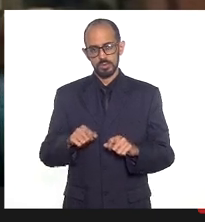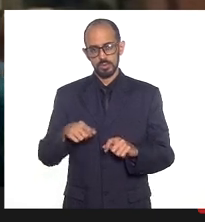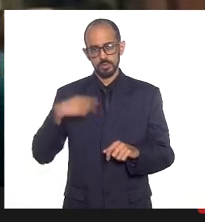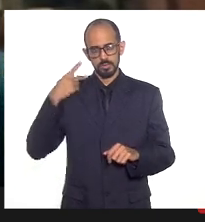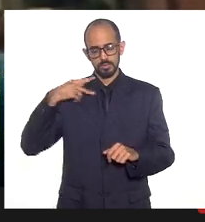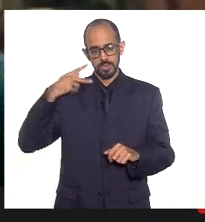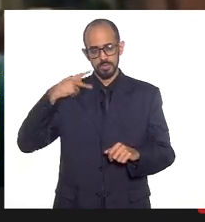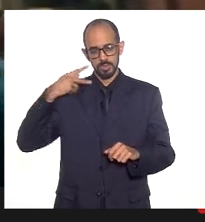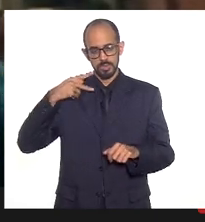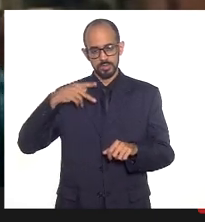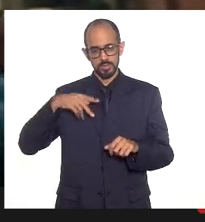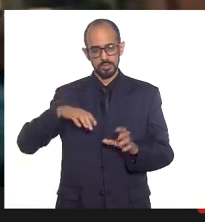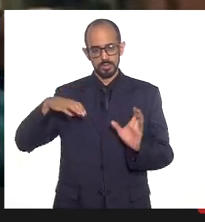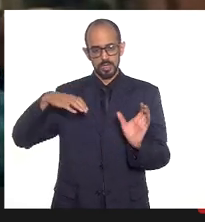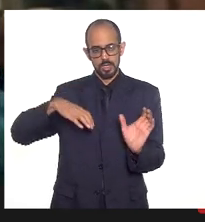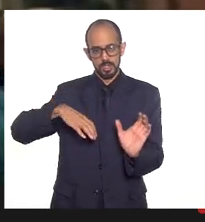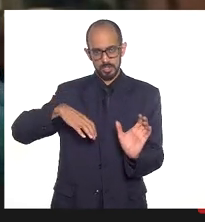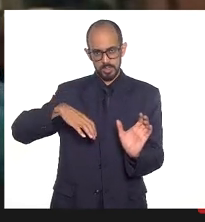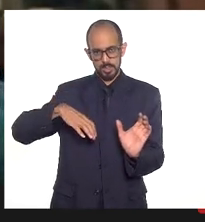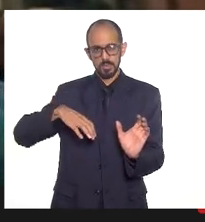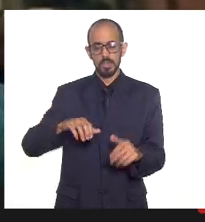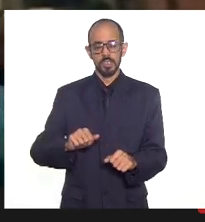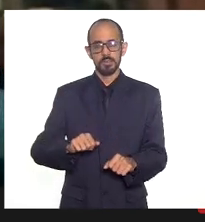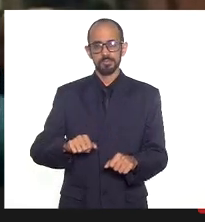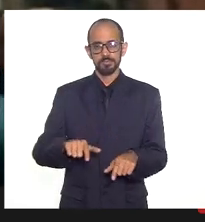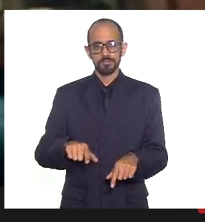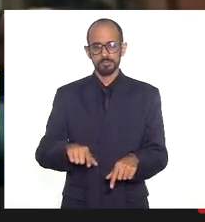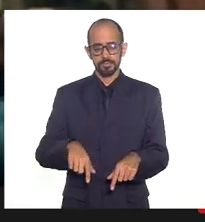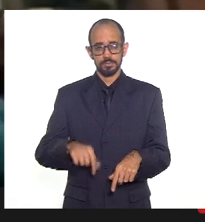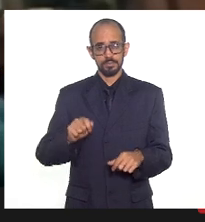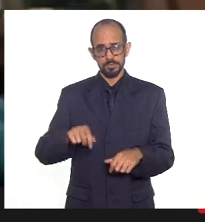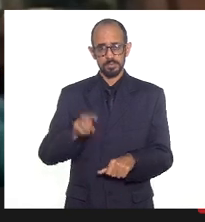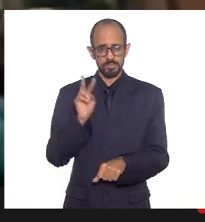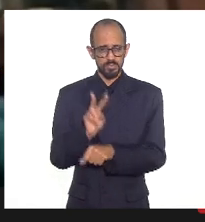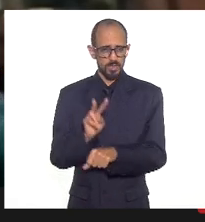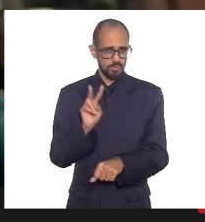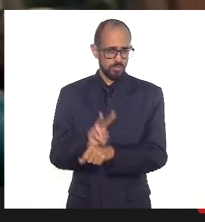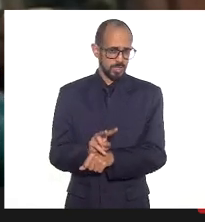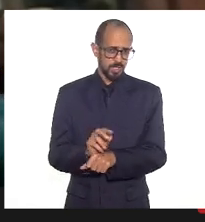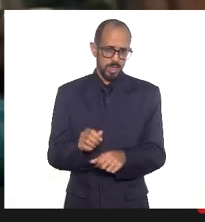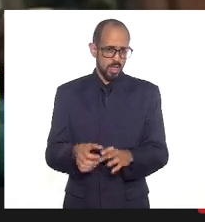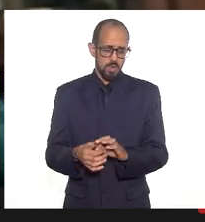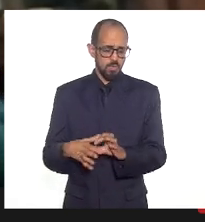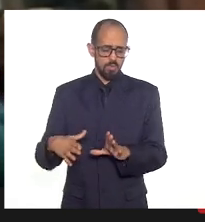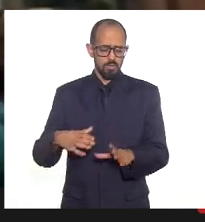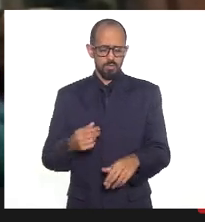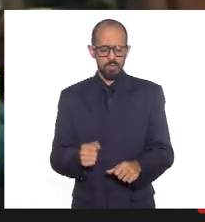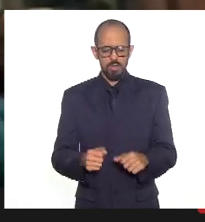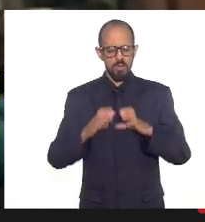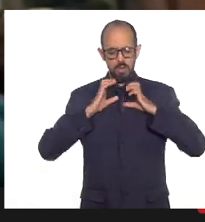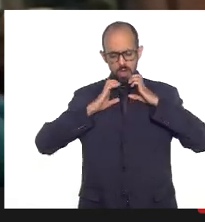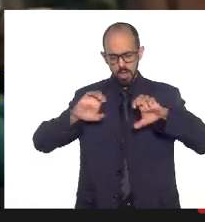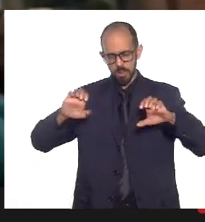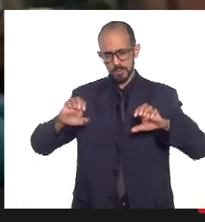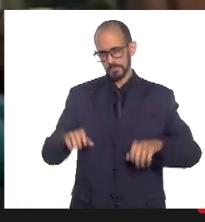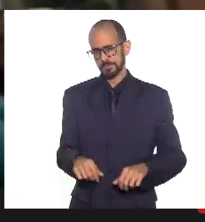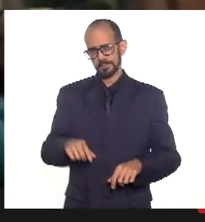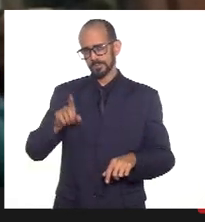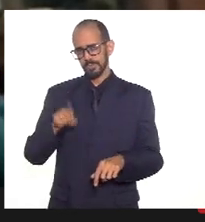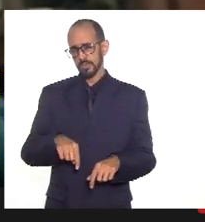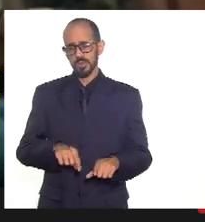parlamentar na Câmara dos Deputados Federais em defesa do direito à comunicação e da liberdade de expressão, e sei o quanto que iniciativas como essa, que são